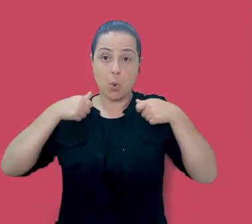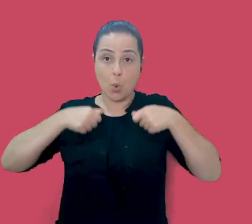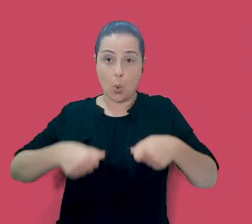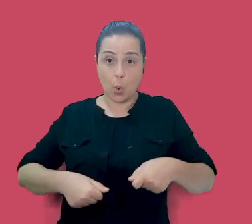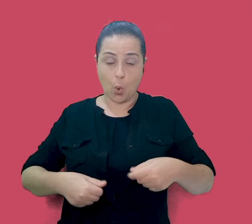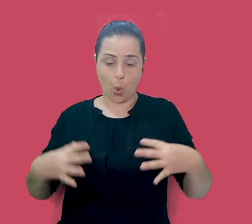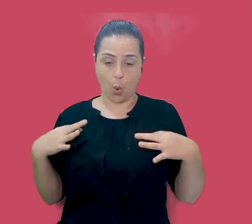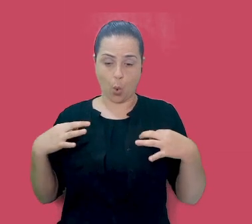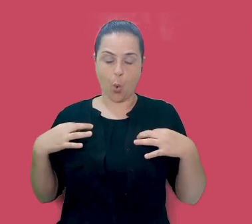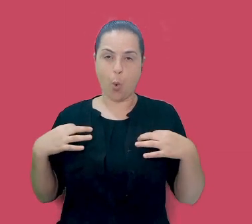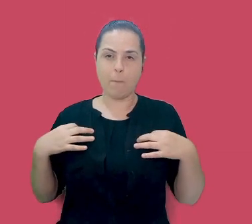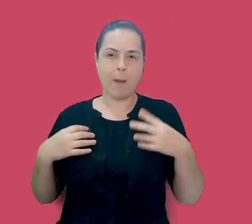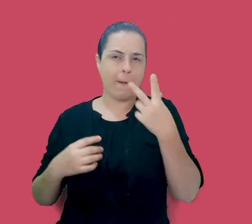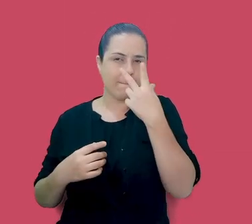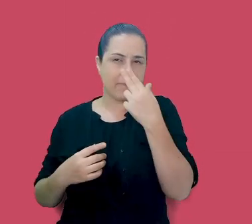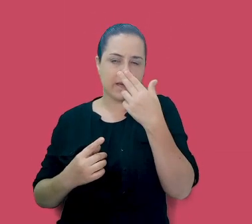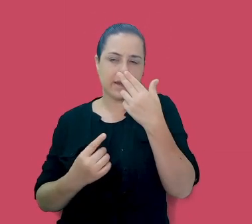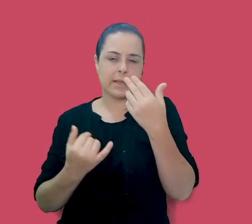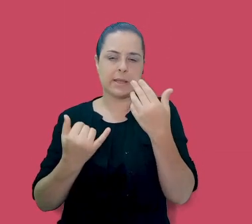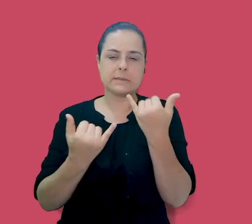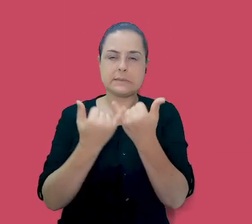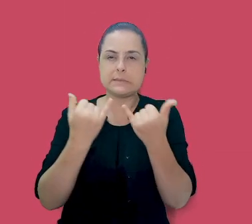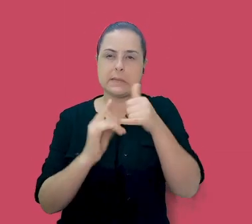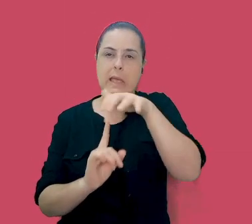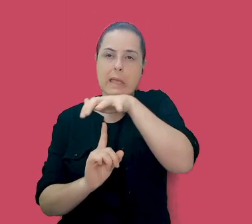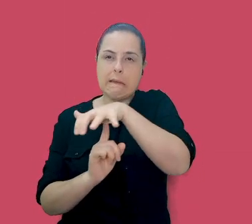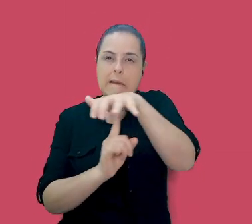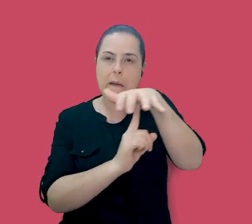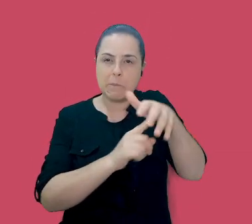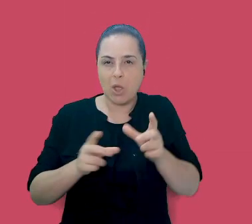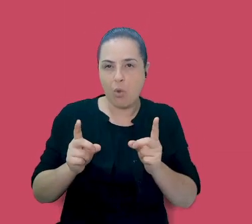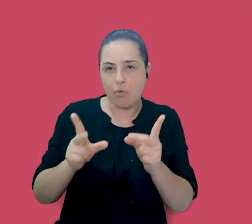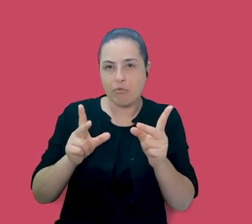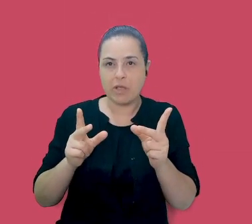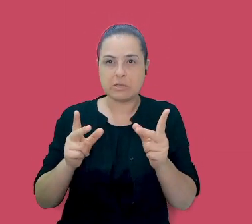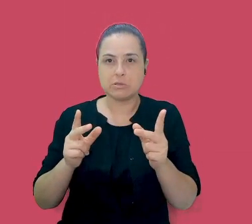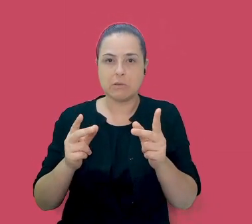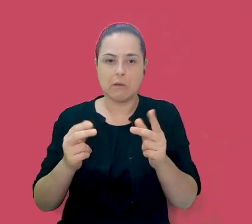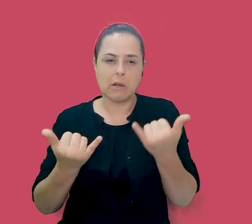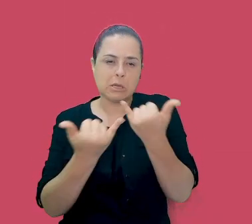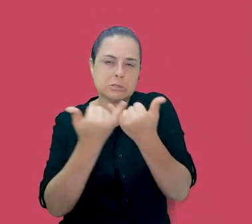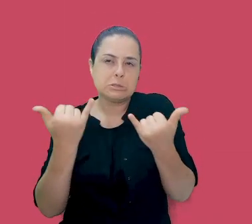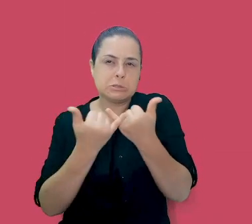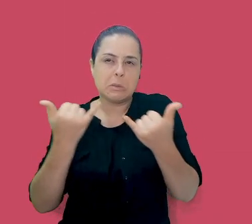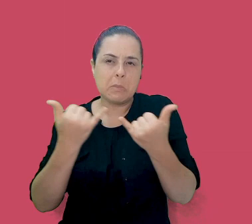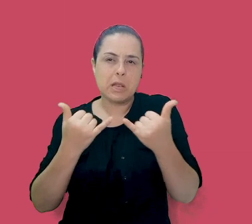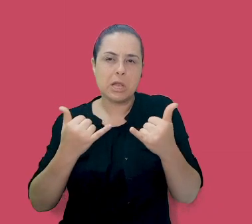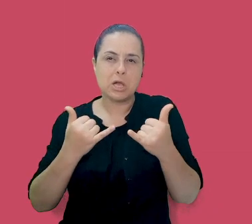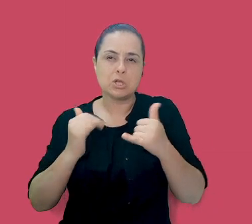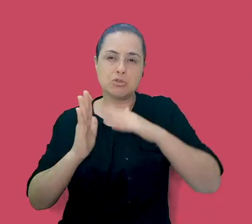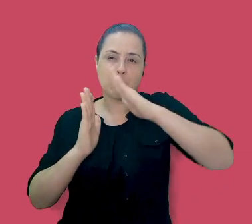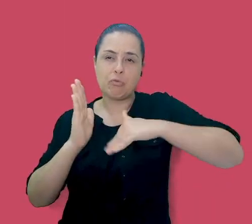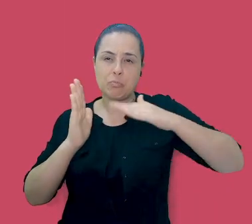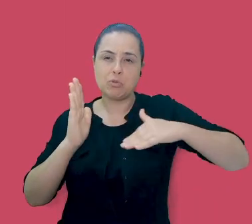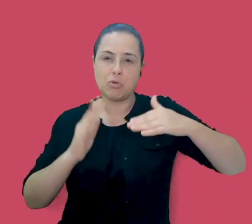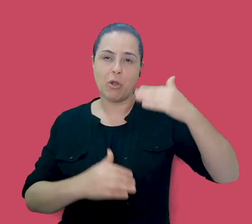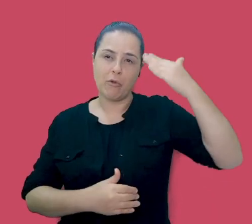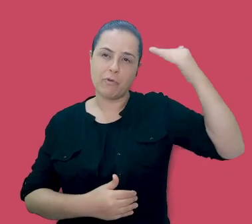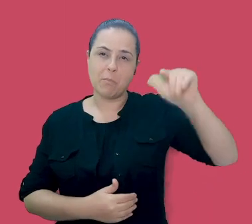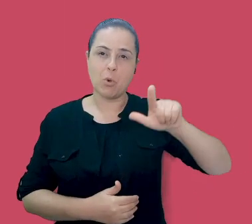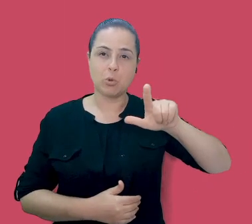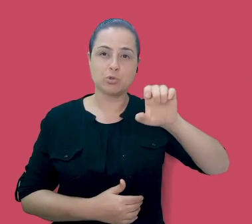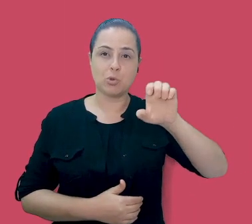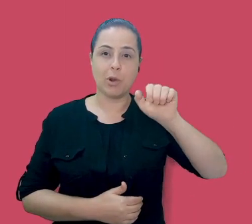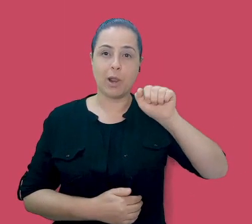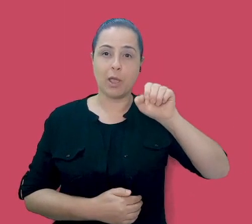vestida de camelô, segundo o estilo do Leonardo da Vinci. E ele faz tudo isso. né? Então,